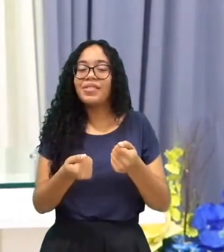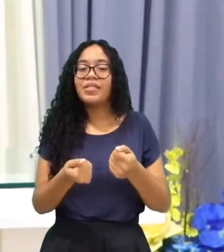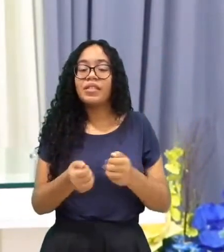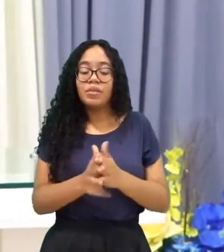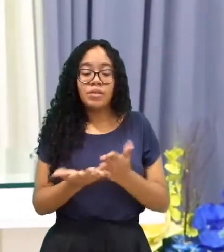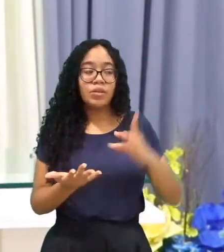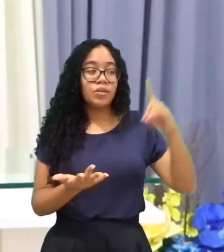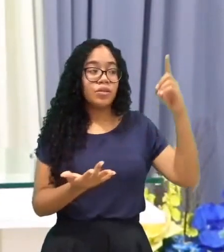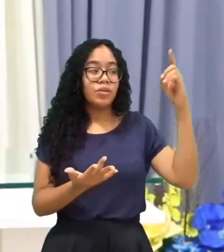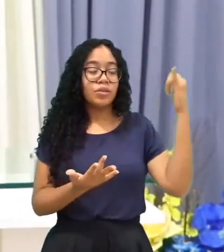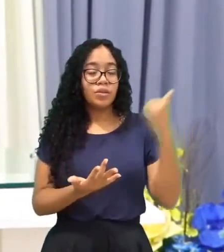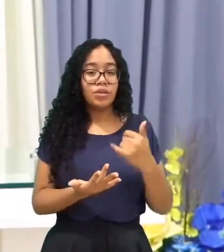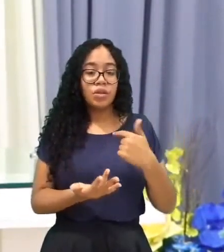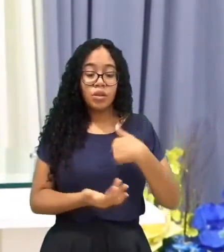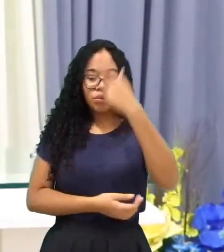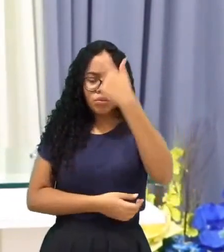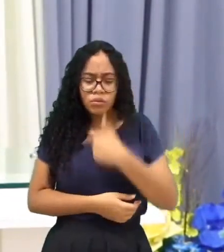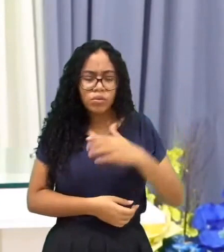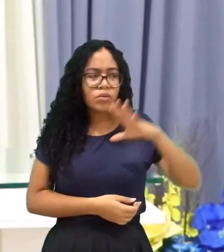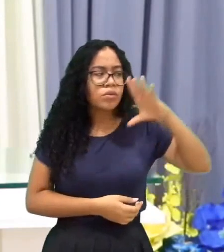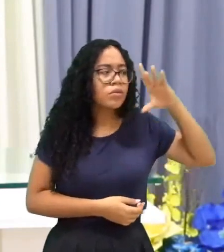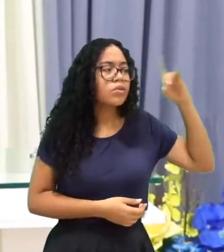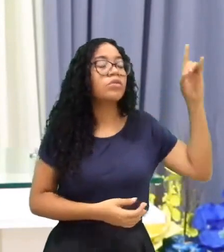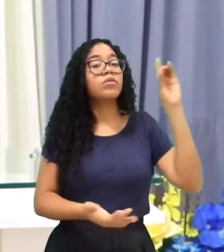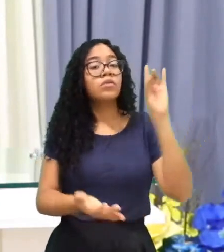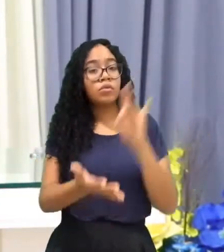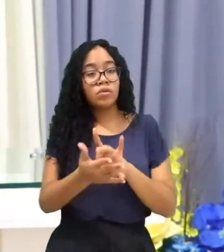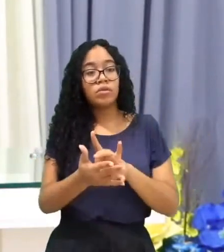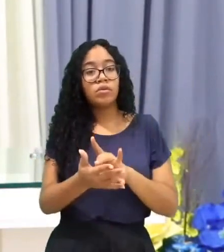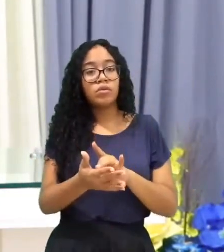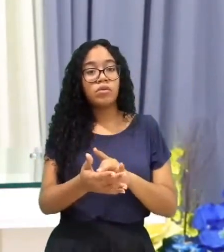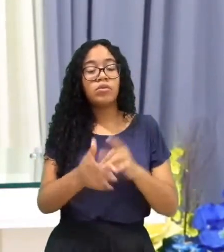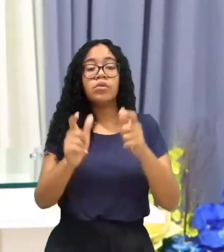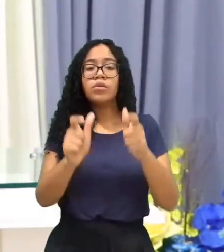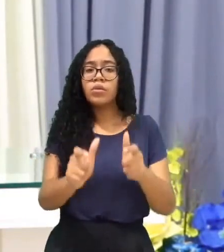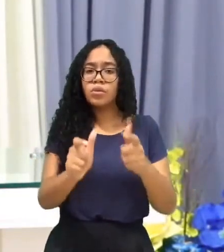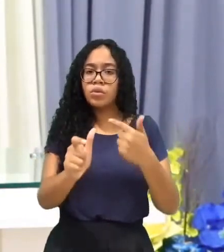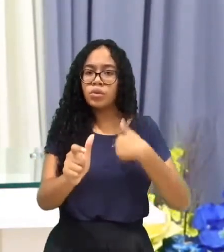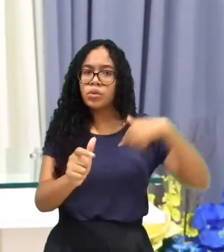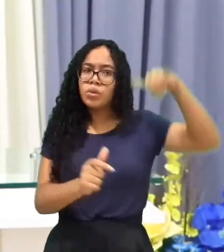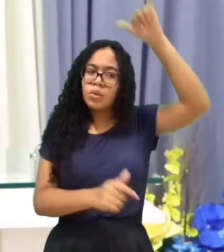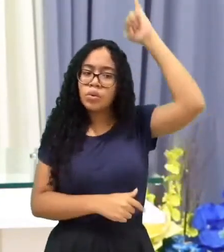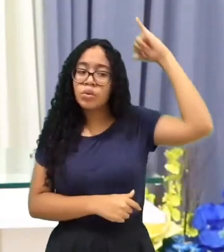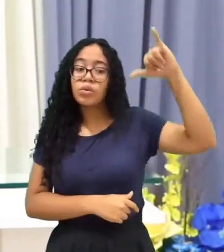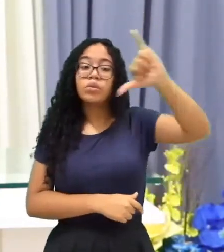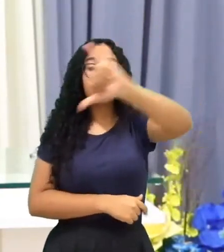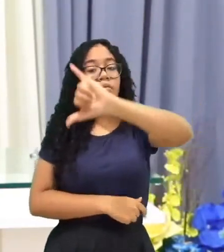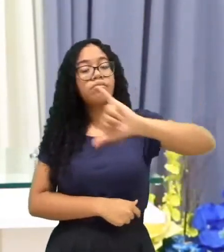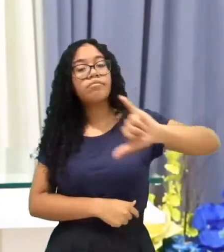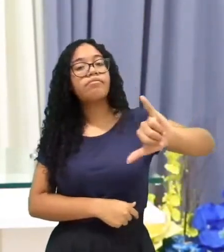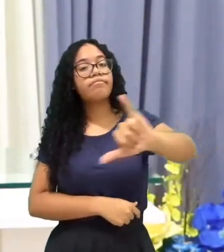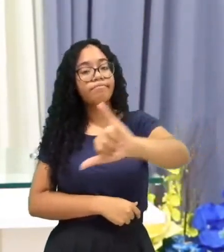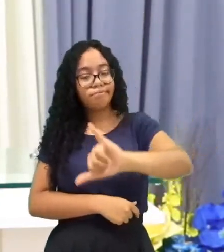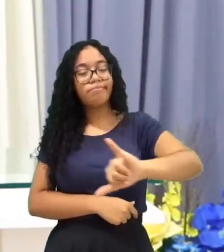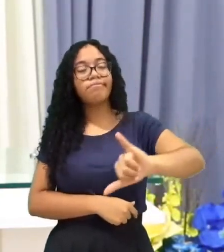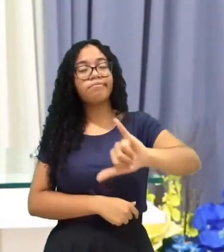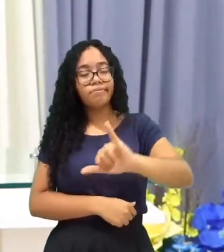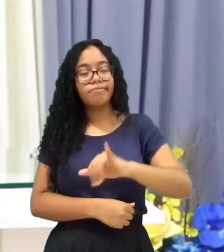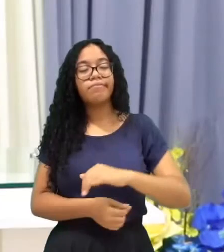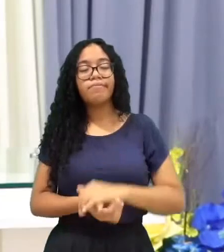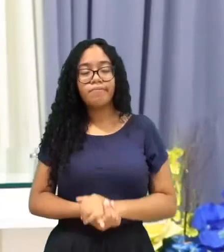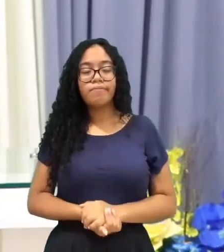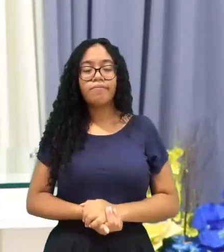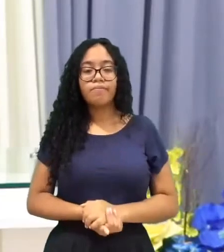Betel. Onde tens ungido uma coluna, onde me